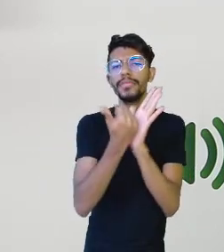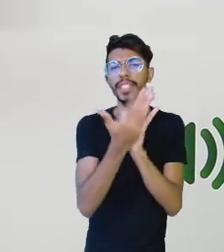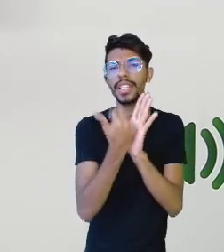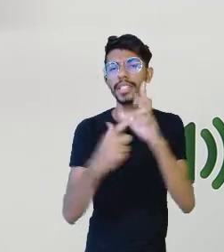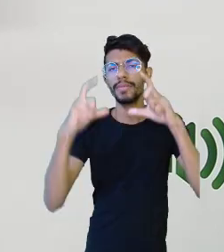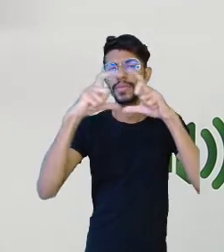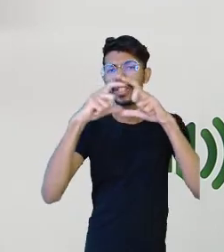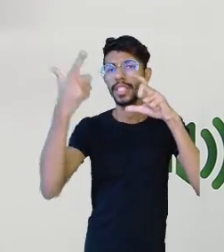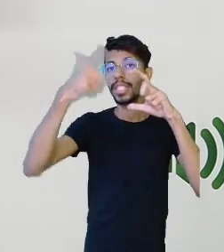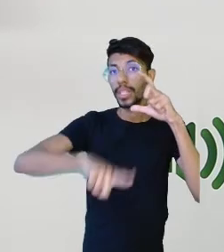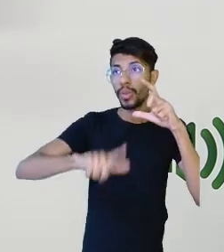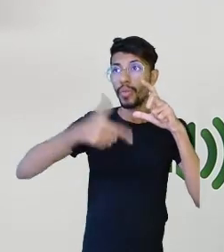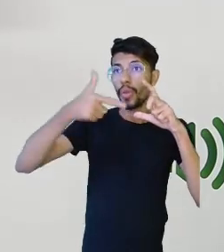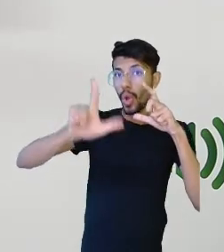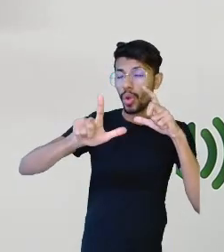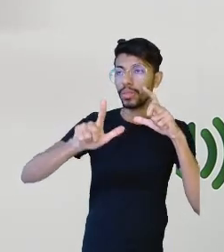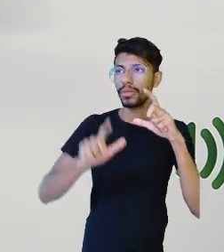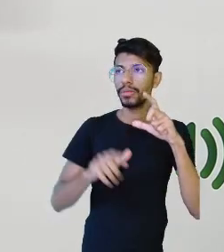imagem.